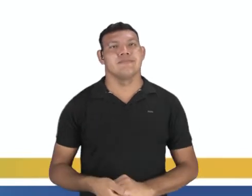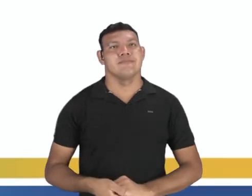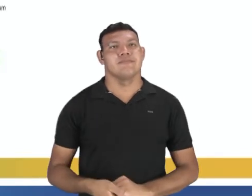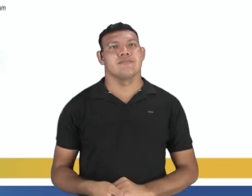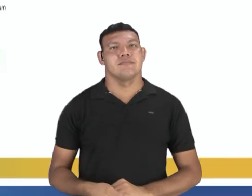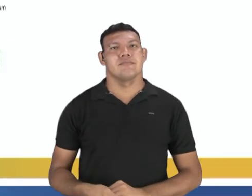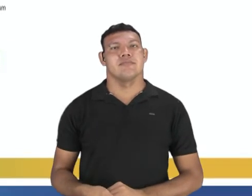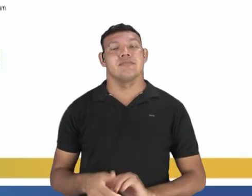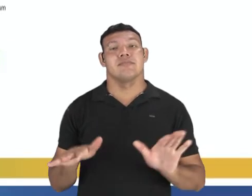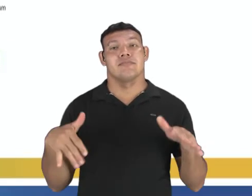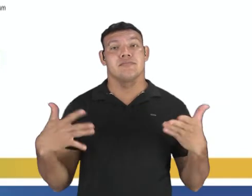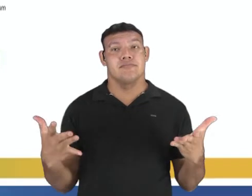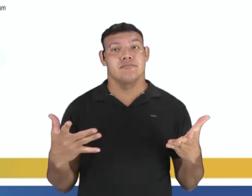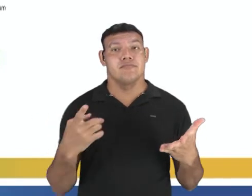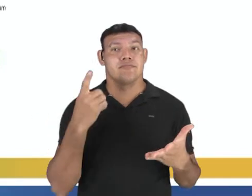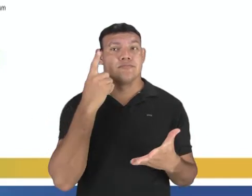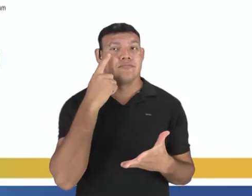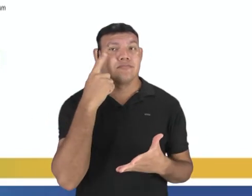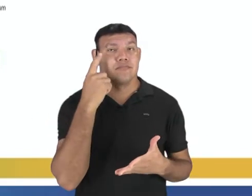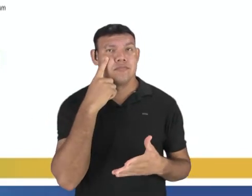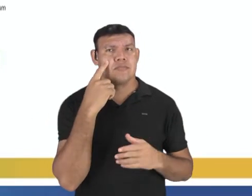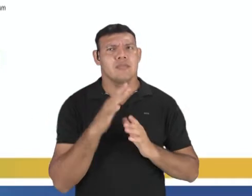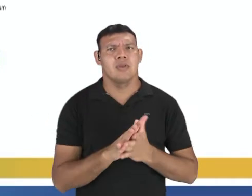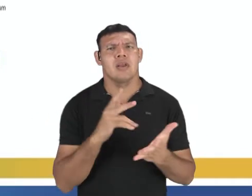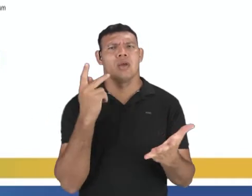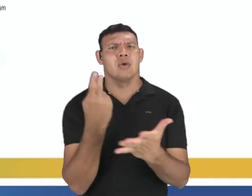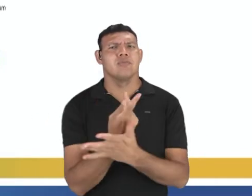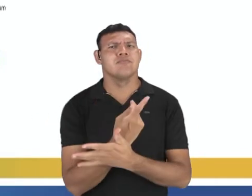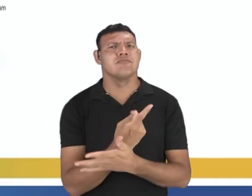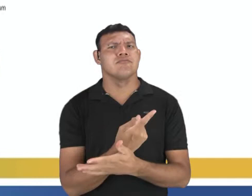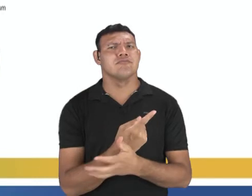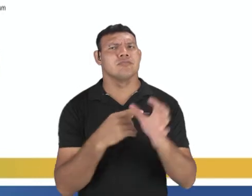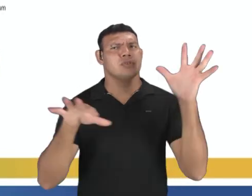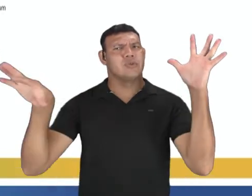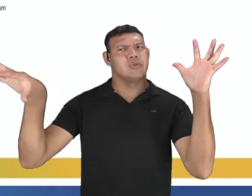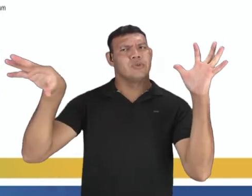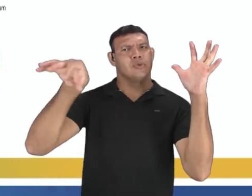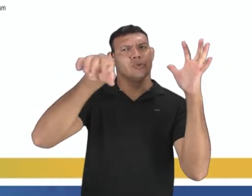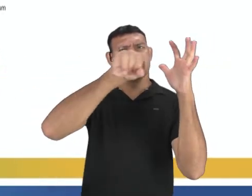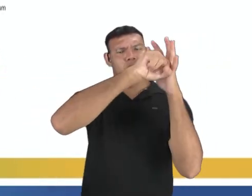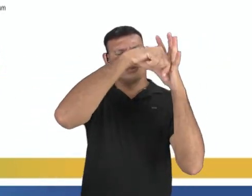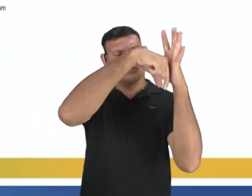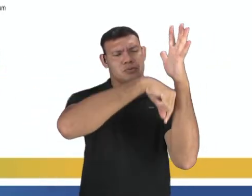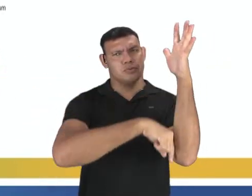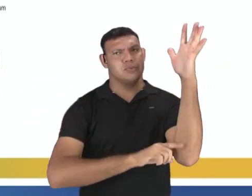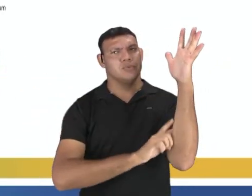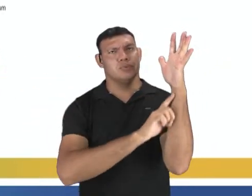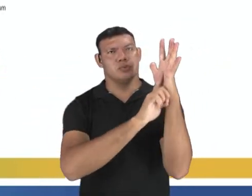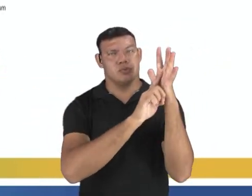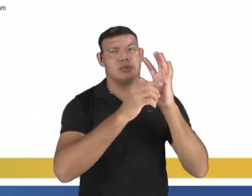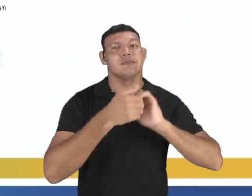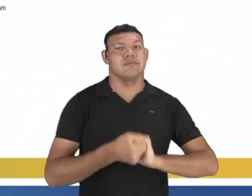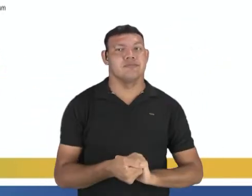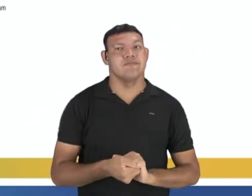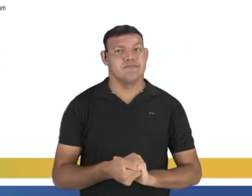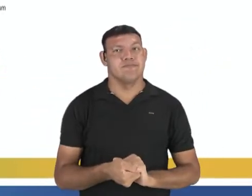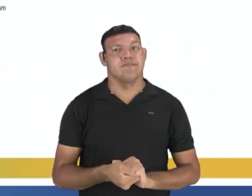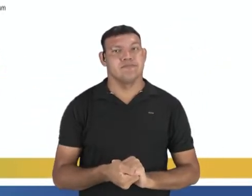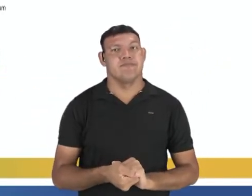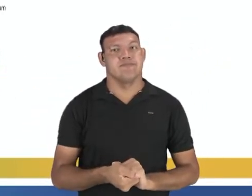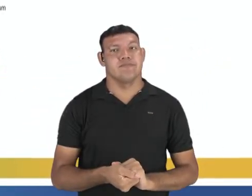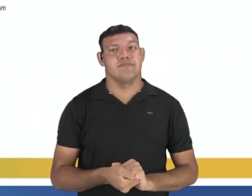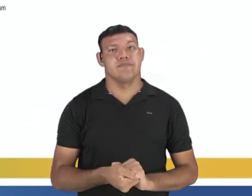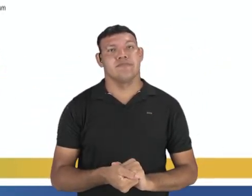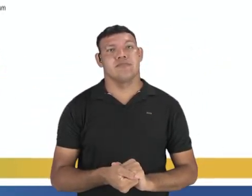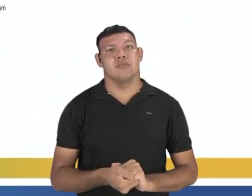contínua. Bom, olha só onde que acontece a obtenção de energia luminosa. A fotossíntese nas